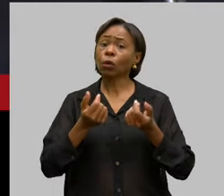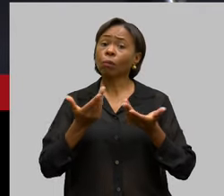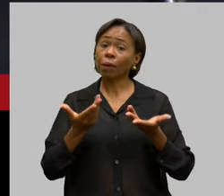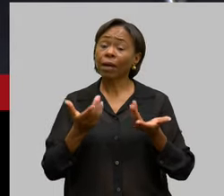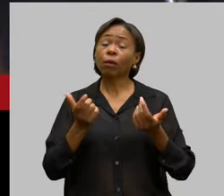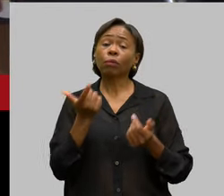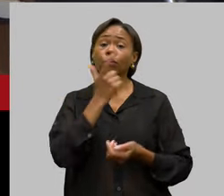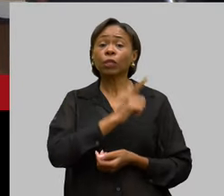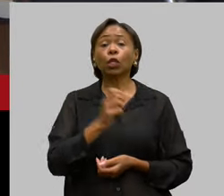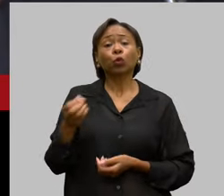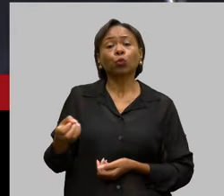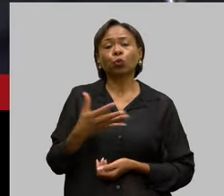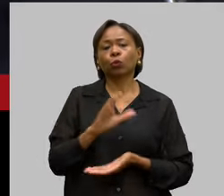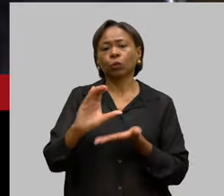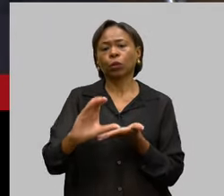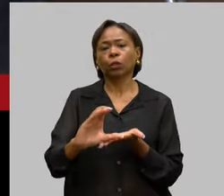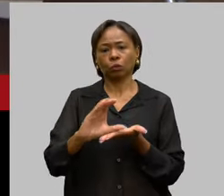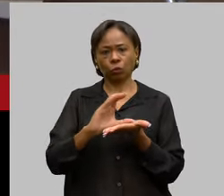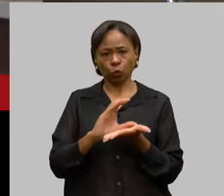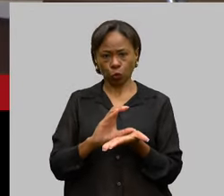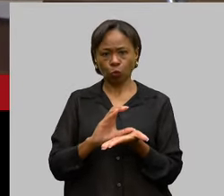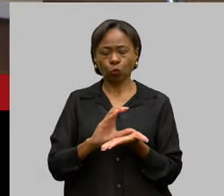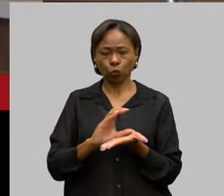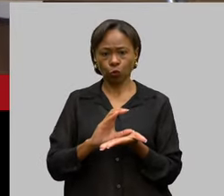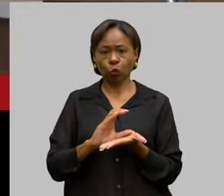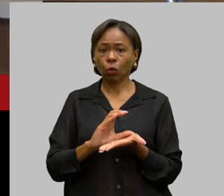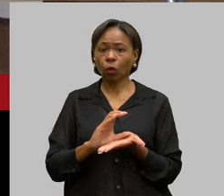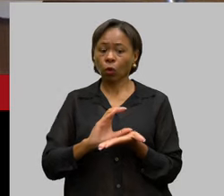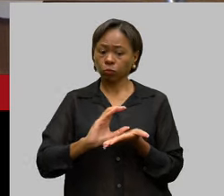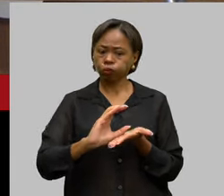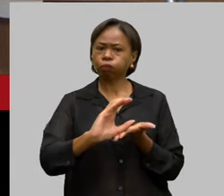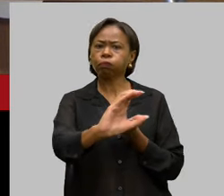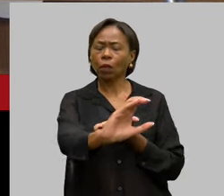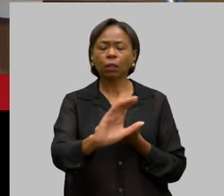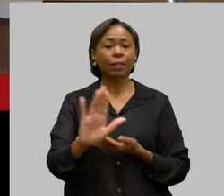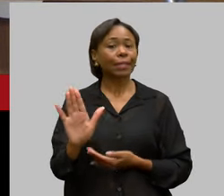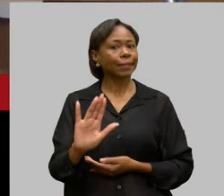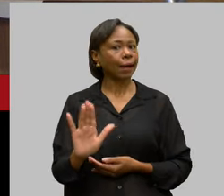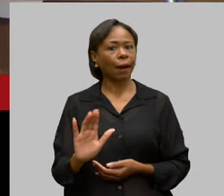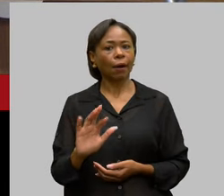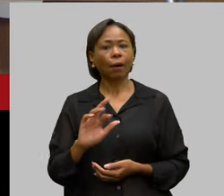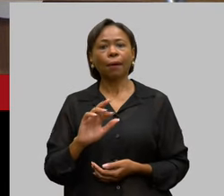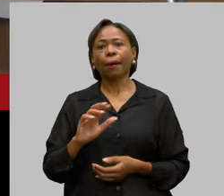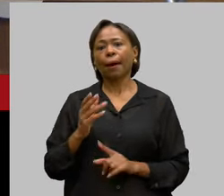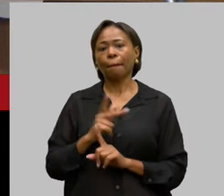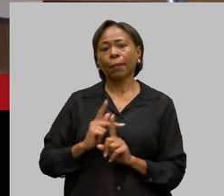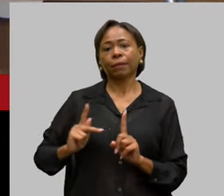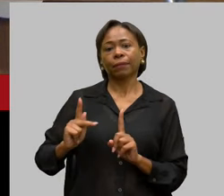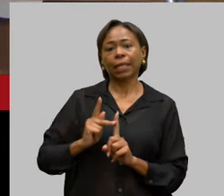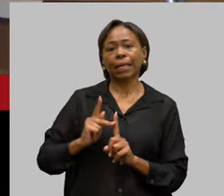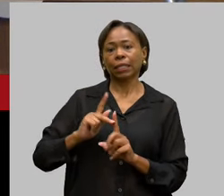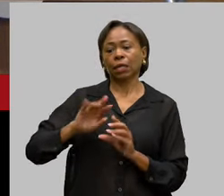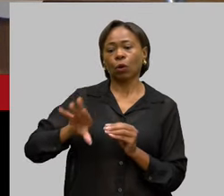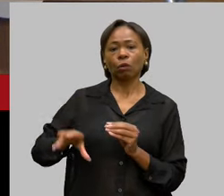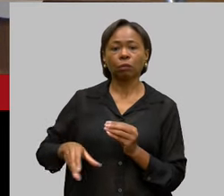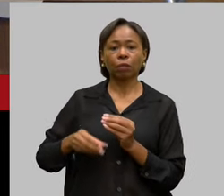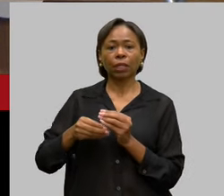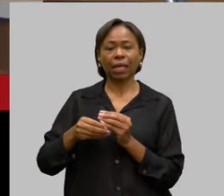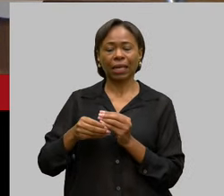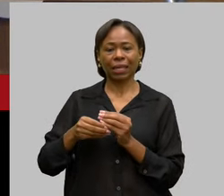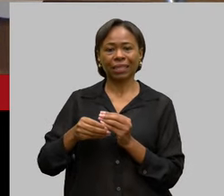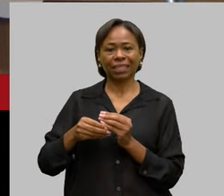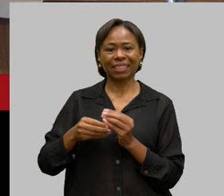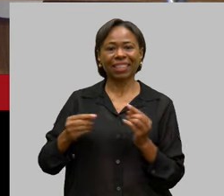novos recursos não fazer a previdência complementar como sucedâneo da Previdência